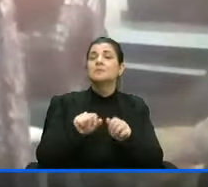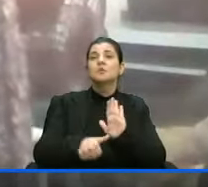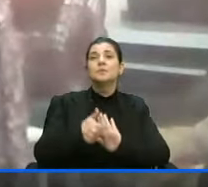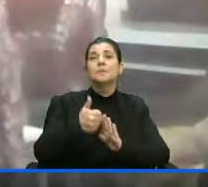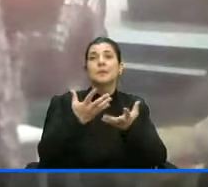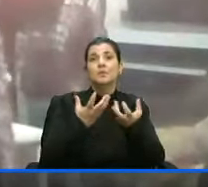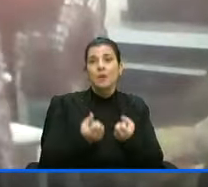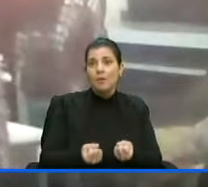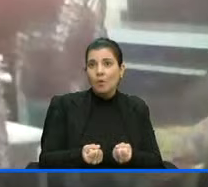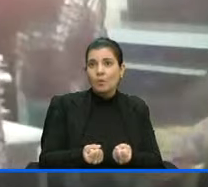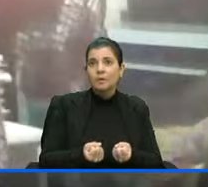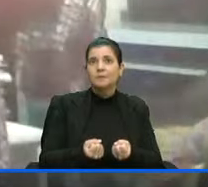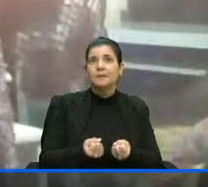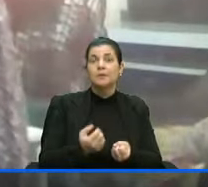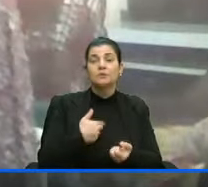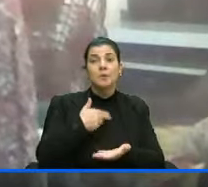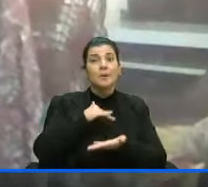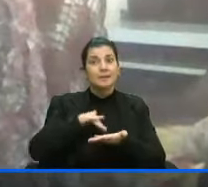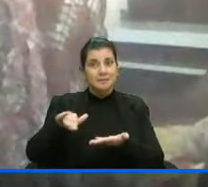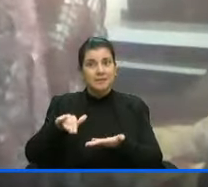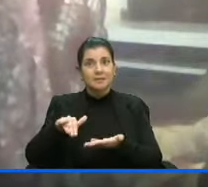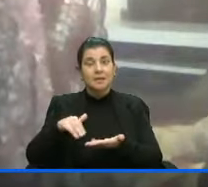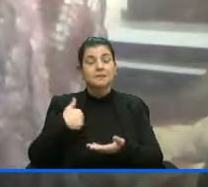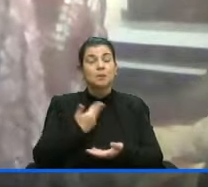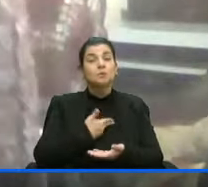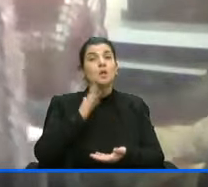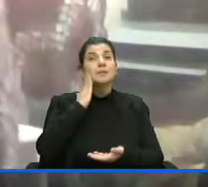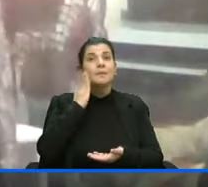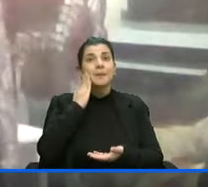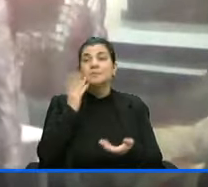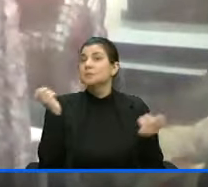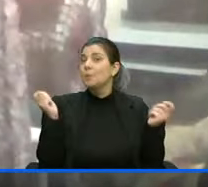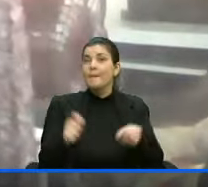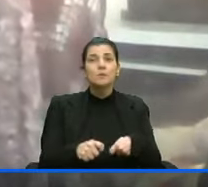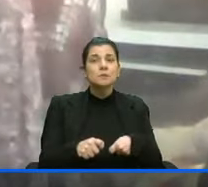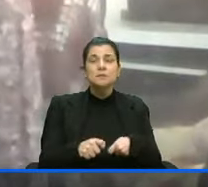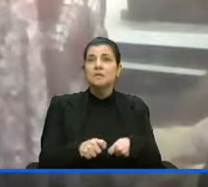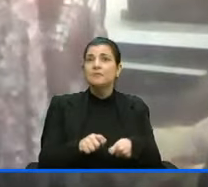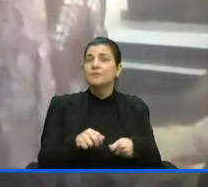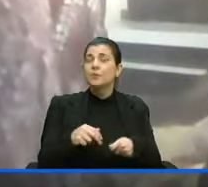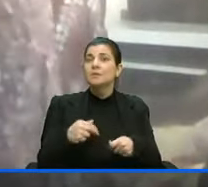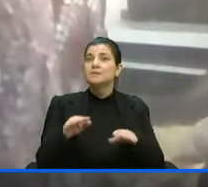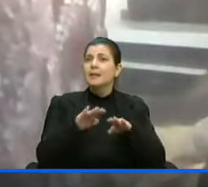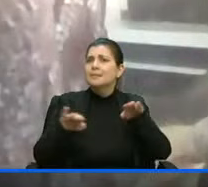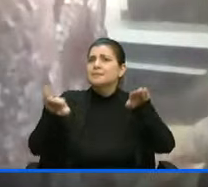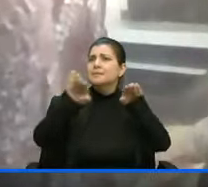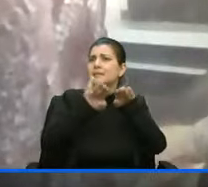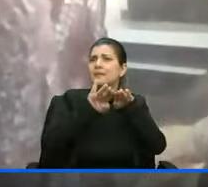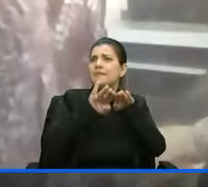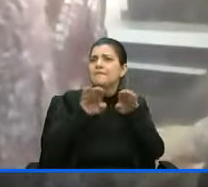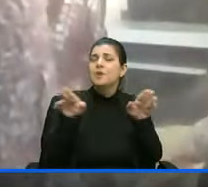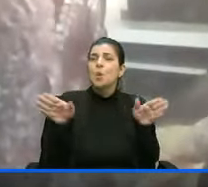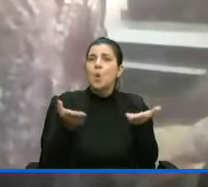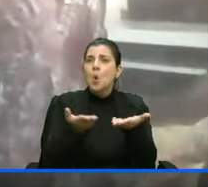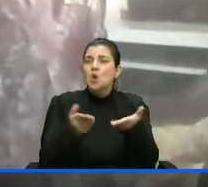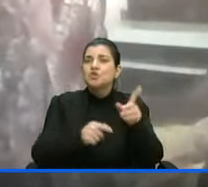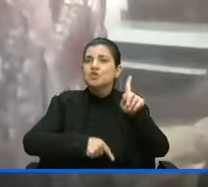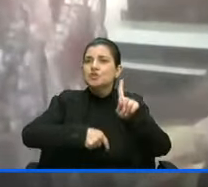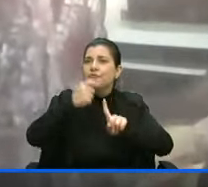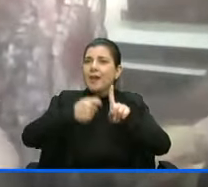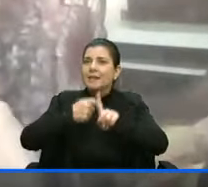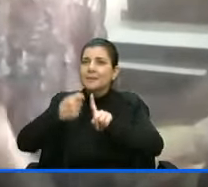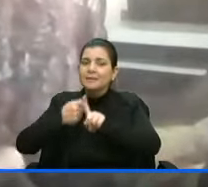secretária adjunta, depois... Então, a gente sabe, então, não é possível nós estar nesse nível hoje ainda de fragmentação do conhecimento,